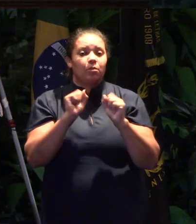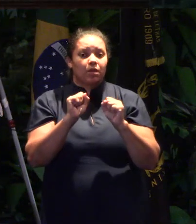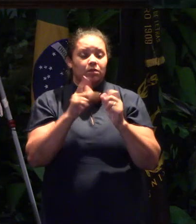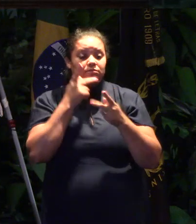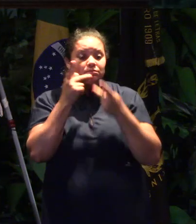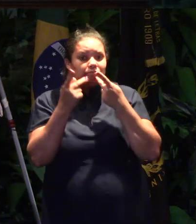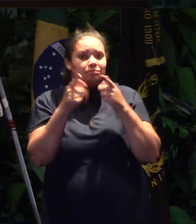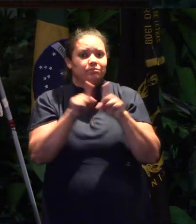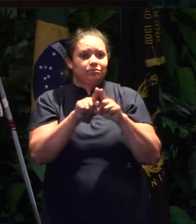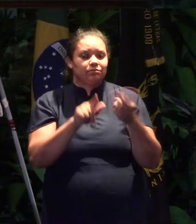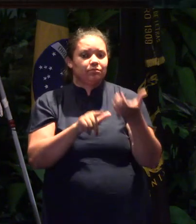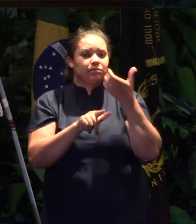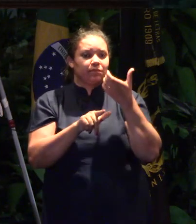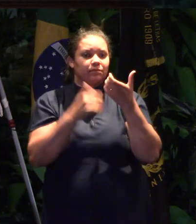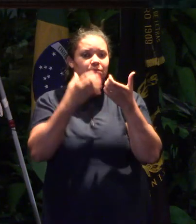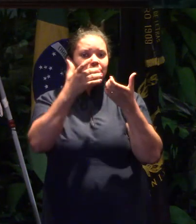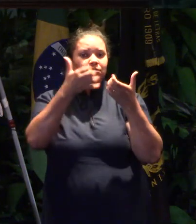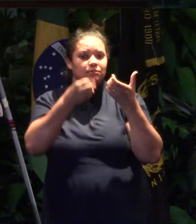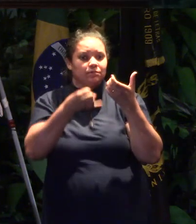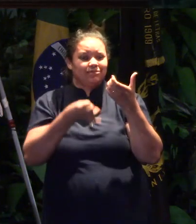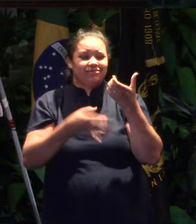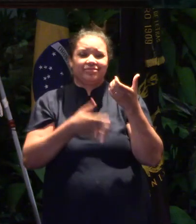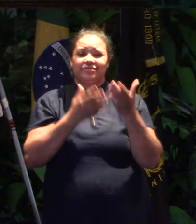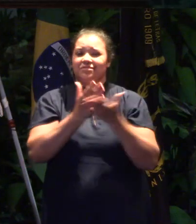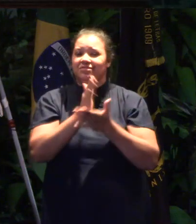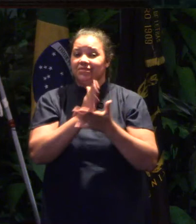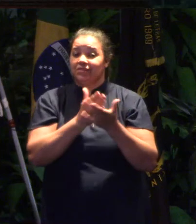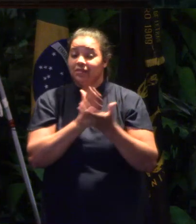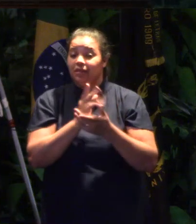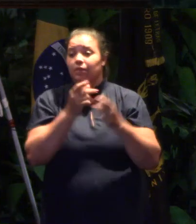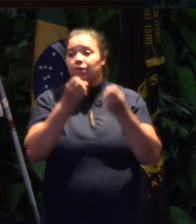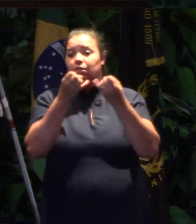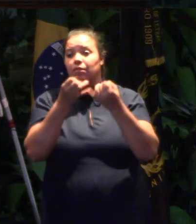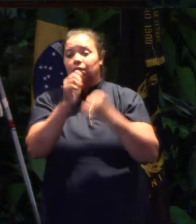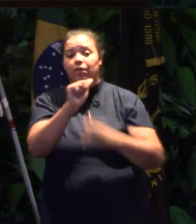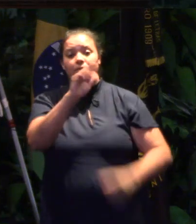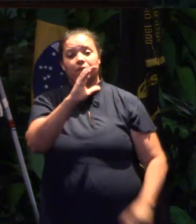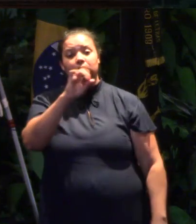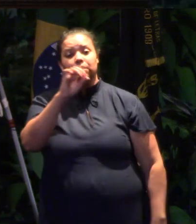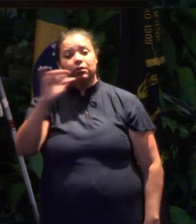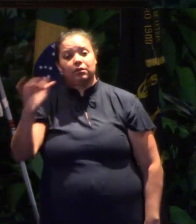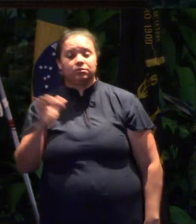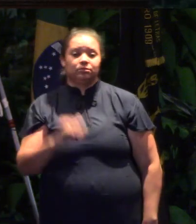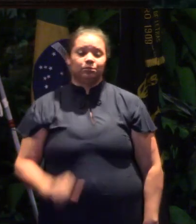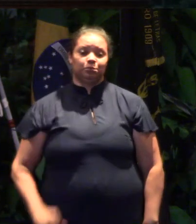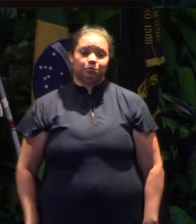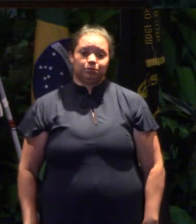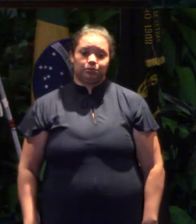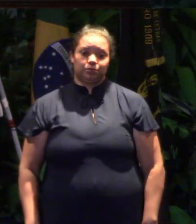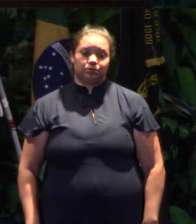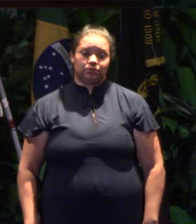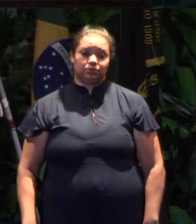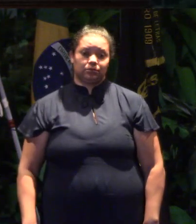mas que maçante, que horrível que é ficar soletrando palavra A, B, C, até formar a palavra. Então,